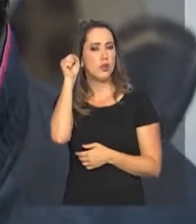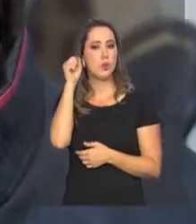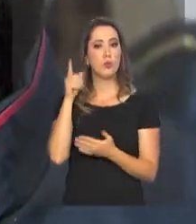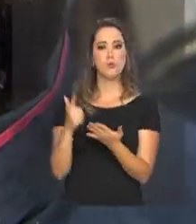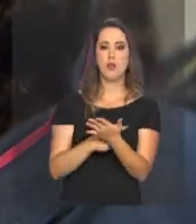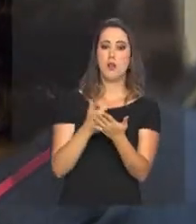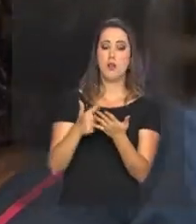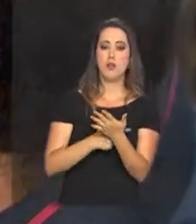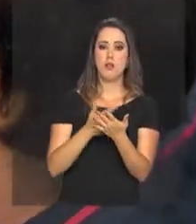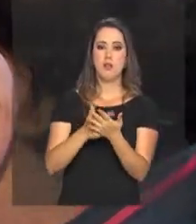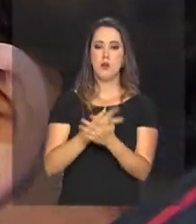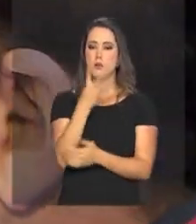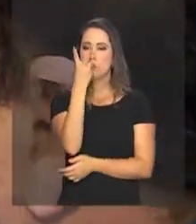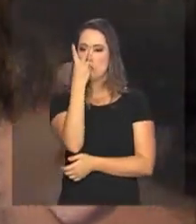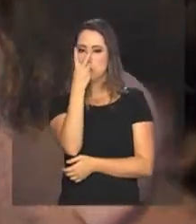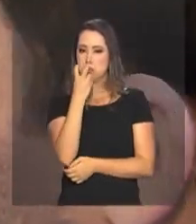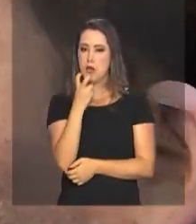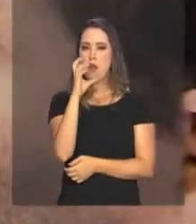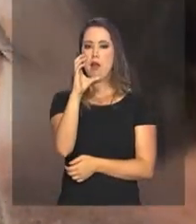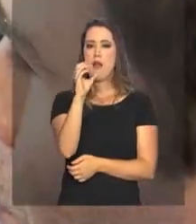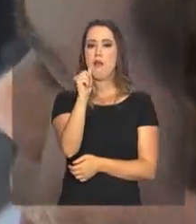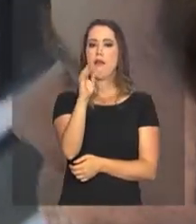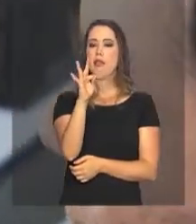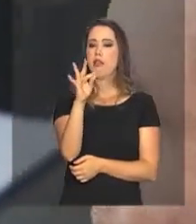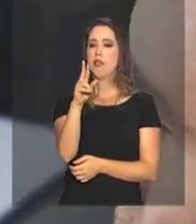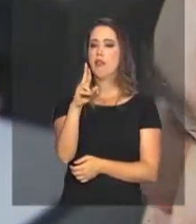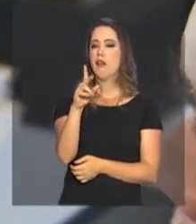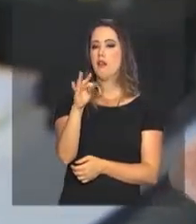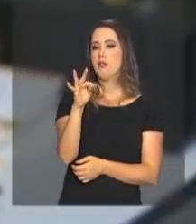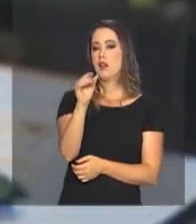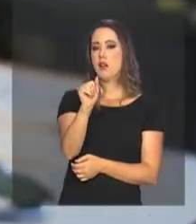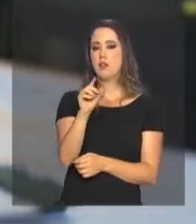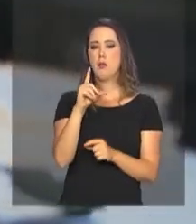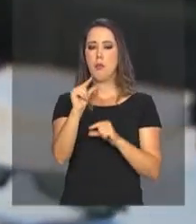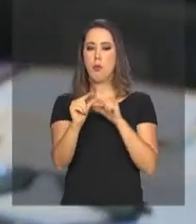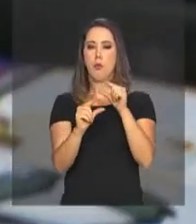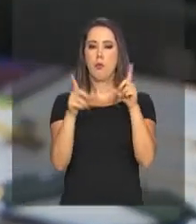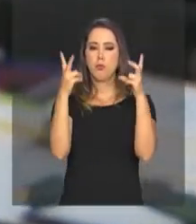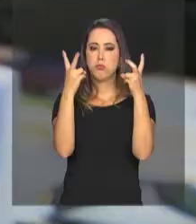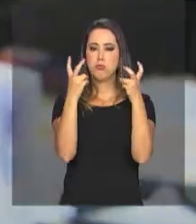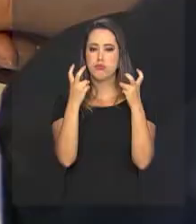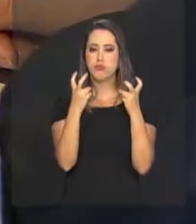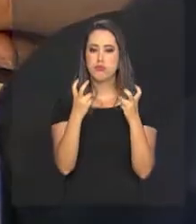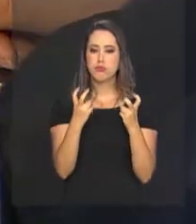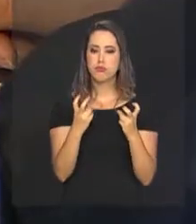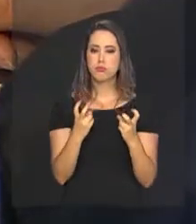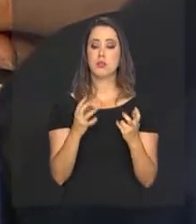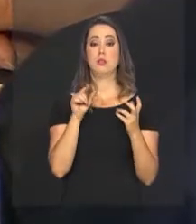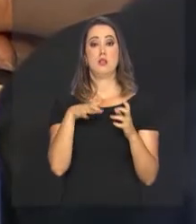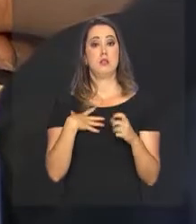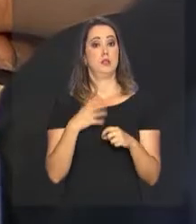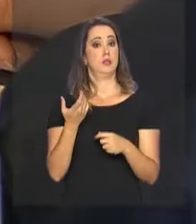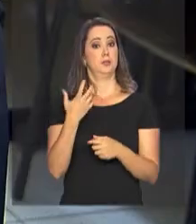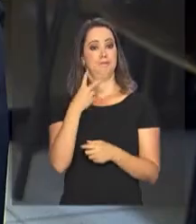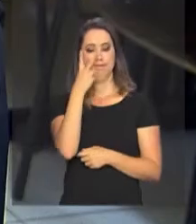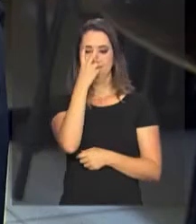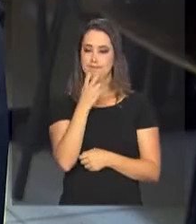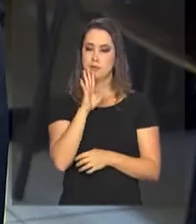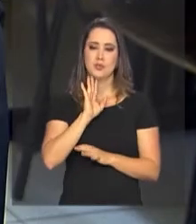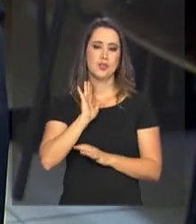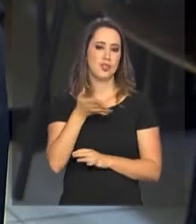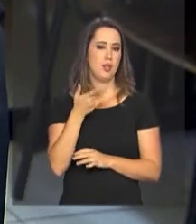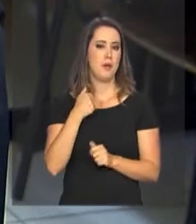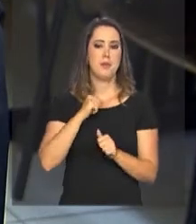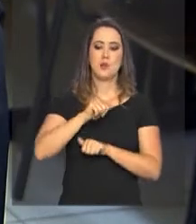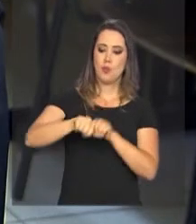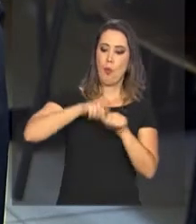nasceu com catarata congênita e conta que aos poucos foi perdendo a visão quando os sintomas da doença pioraram ele teve que se